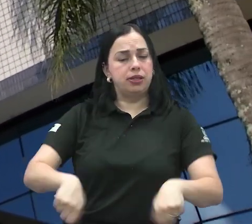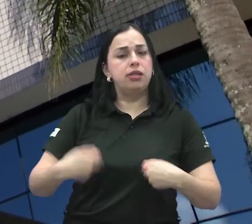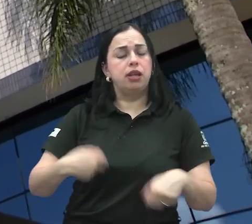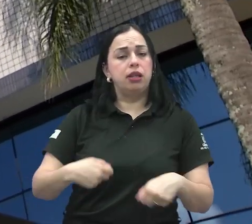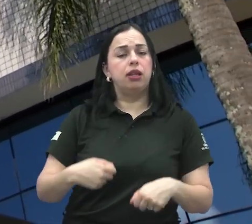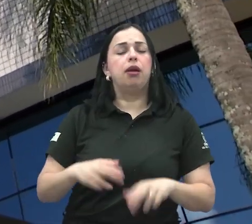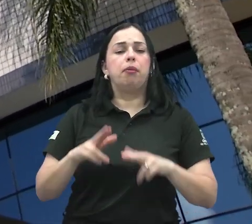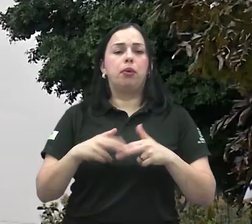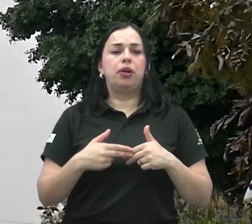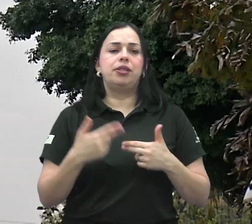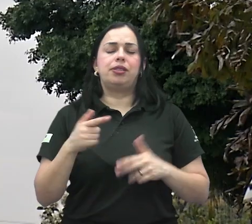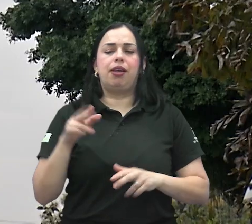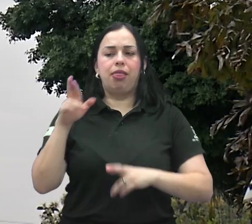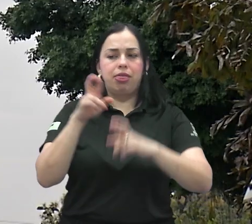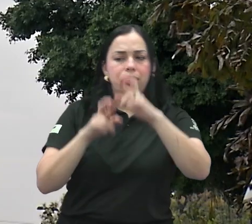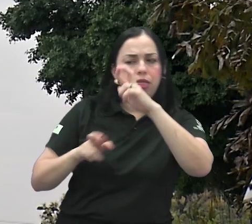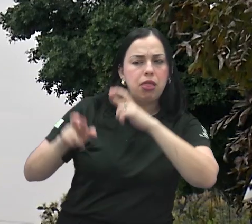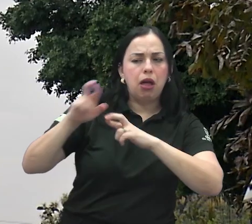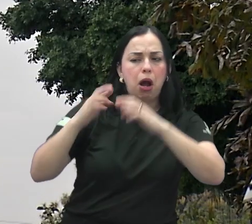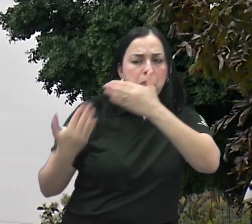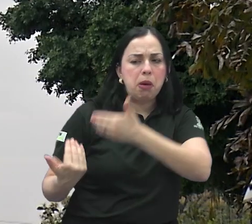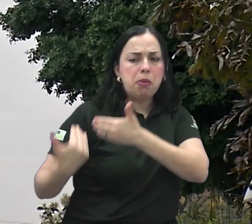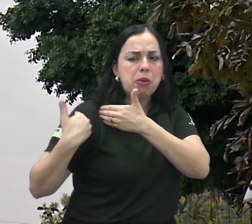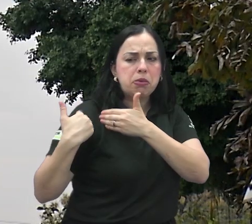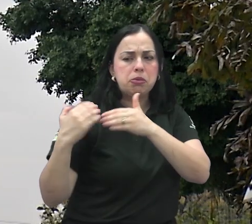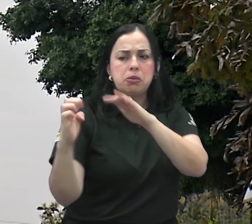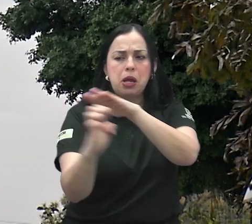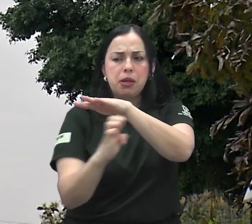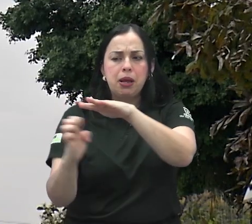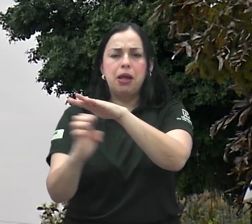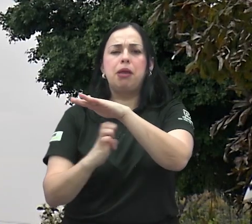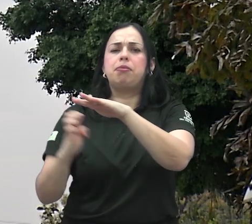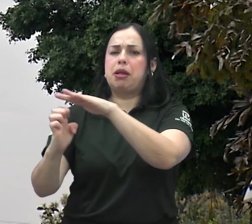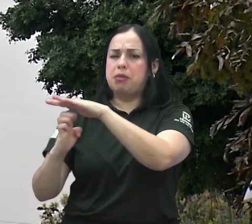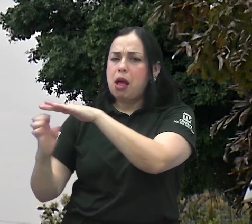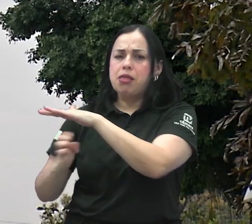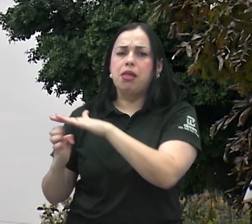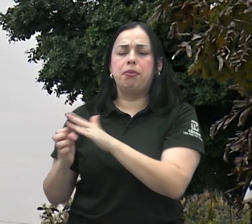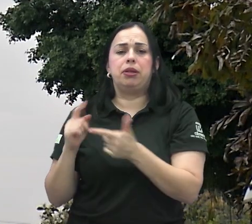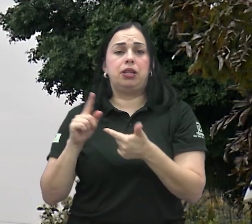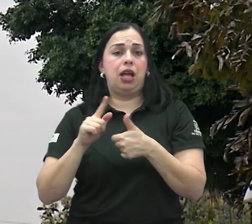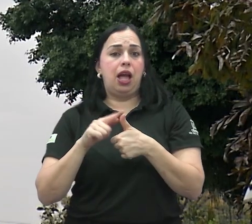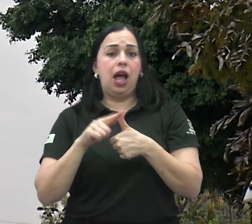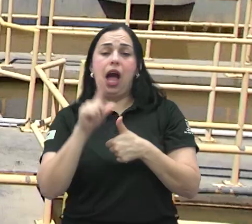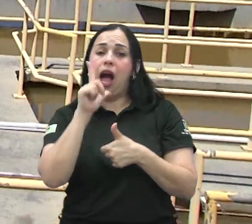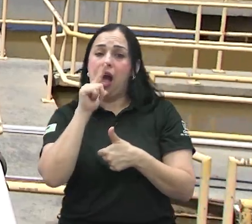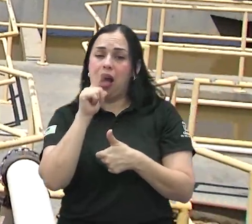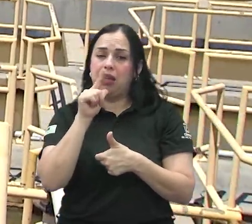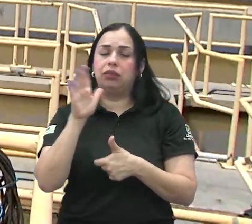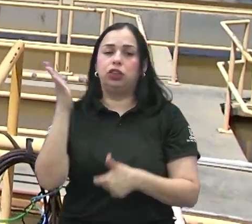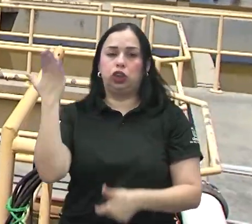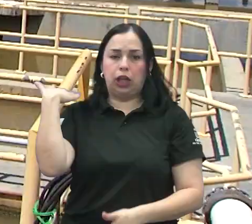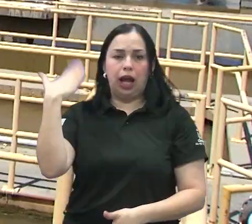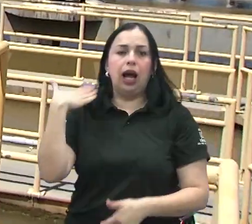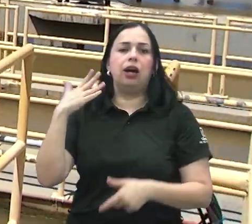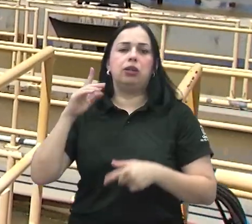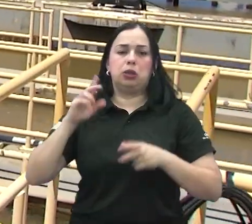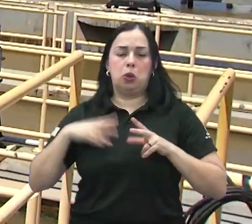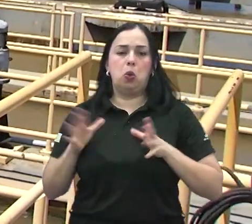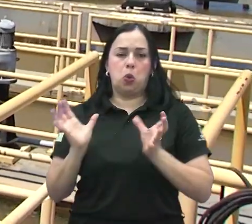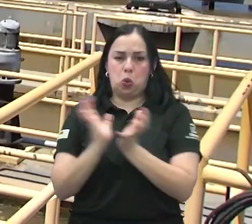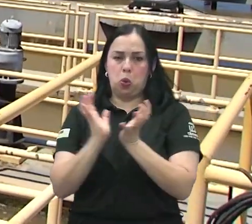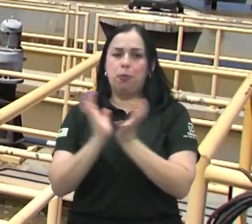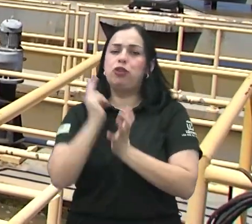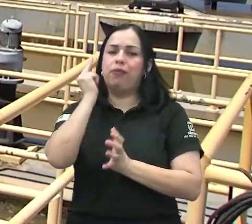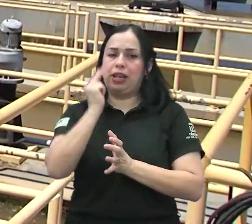para a população. É papel do Legislativo fiscalizar as empresas responsáveis pelo trabalho. O abastecimento de água já